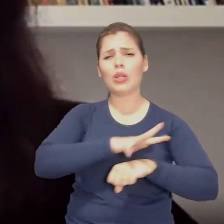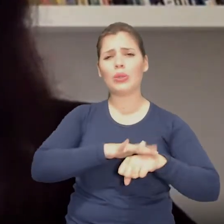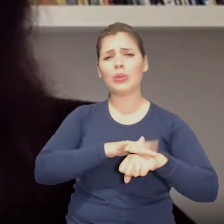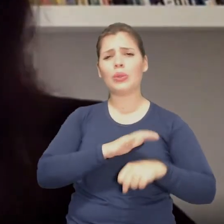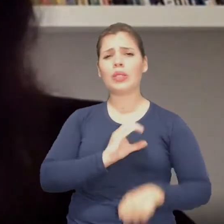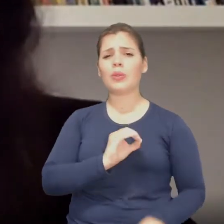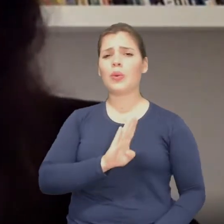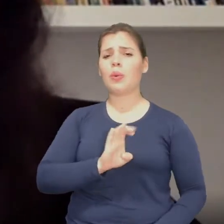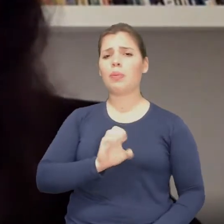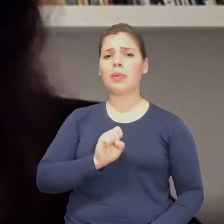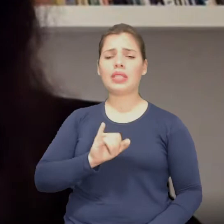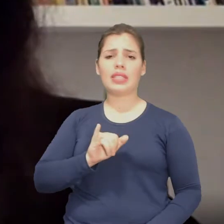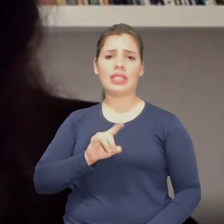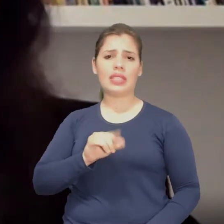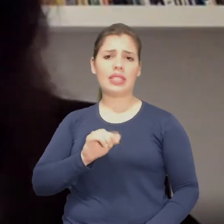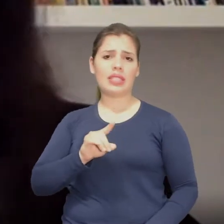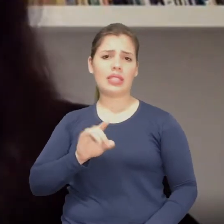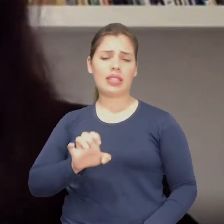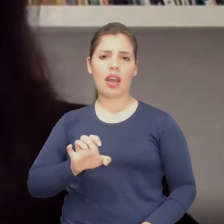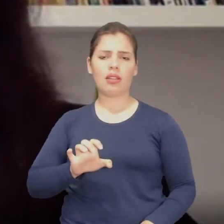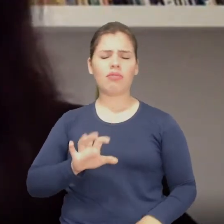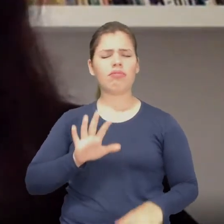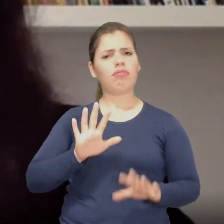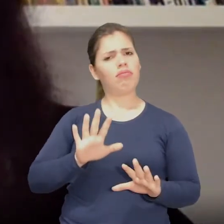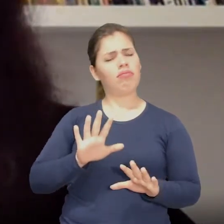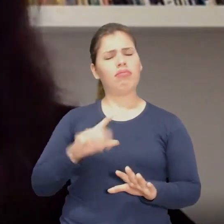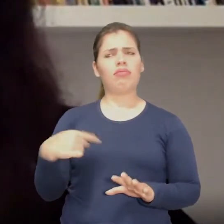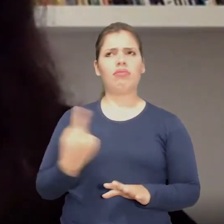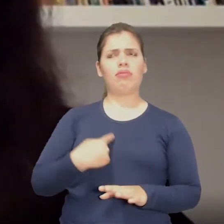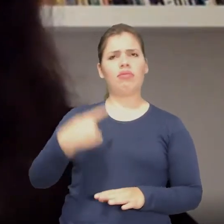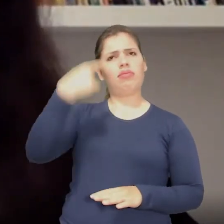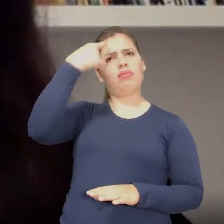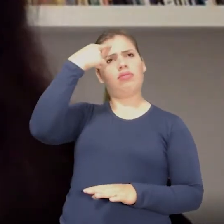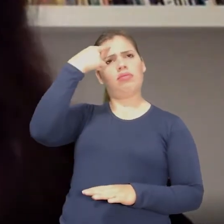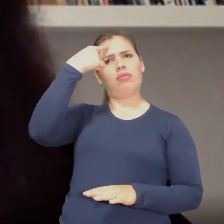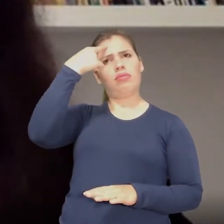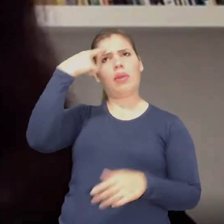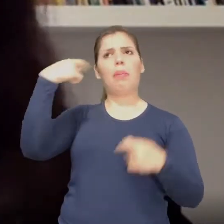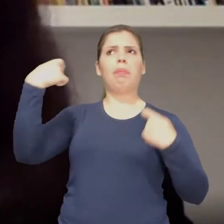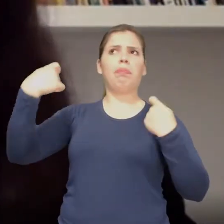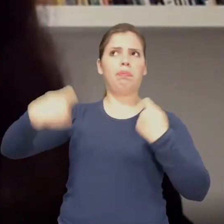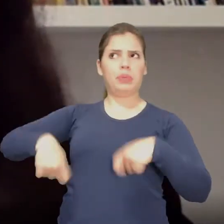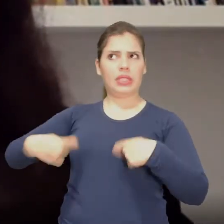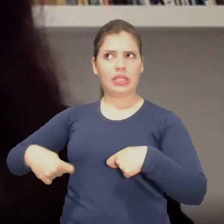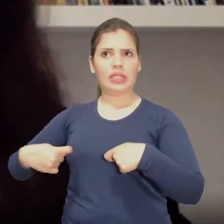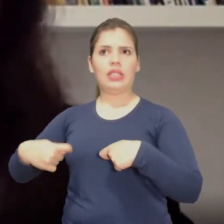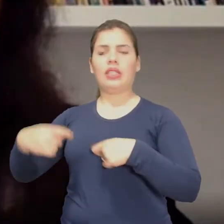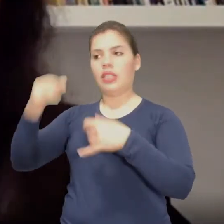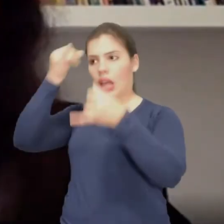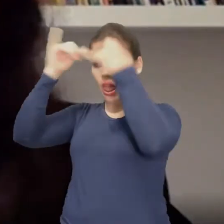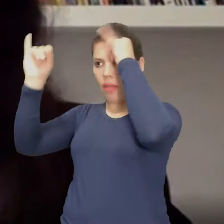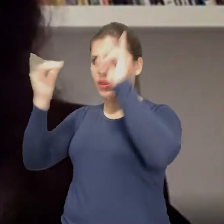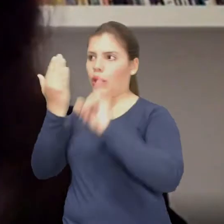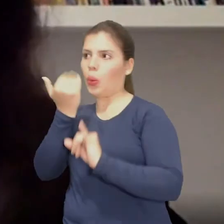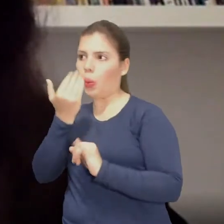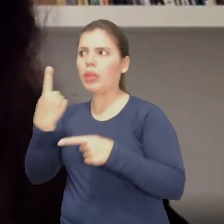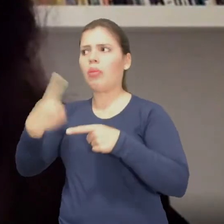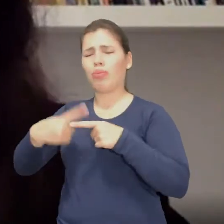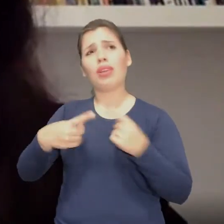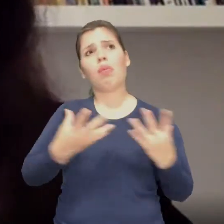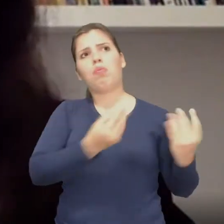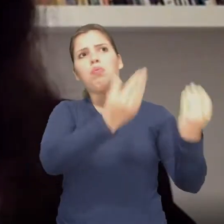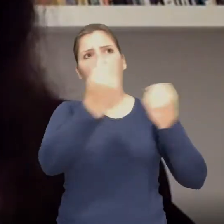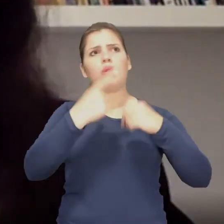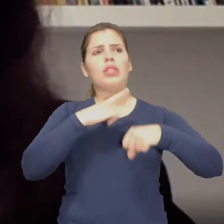assim, talvez até num primeiro momento a gente pense assim, tá na moda fazer dieta porque as pessoas estão obesas. Talvez esse seja o nosso primeiro